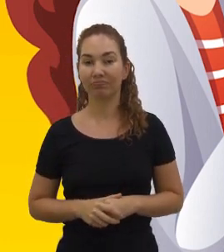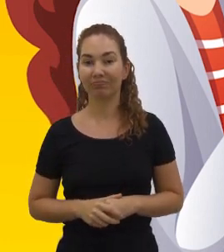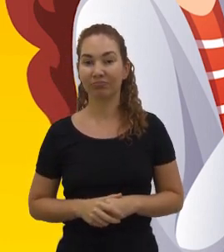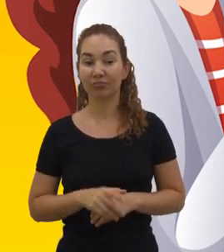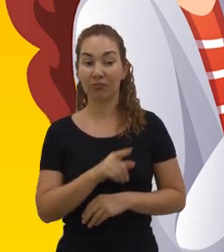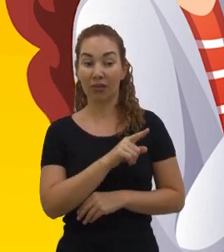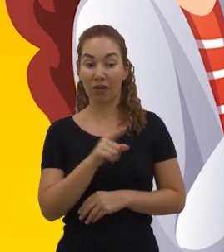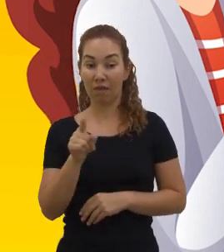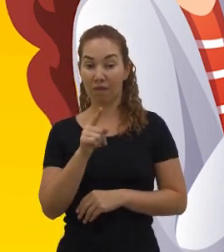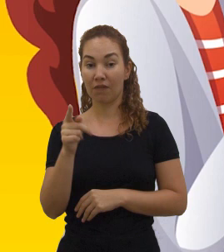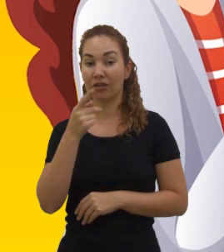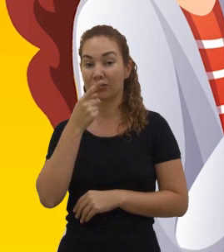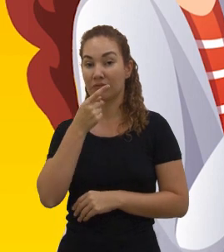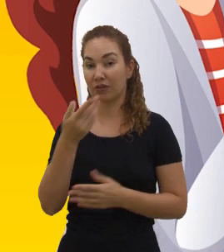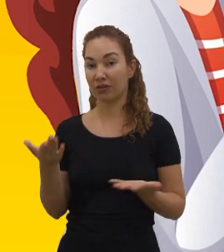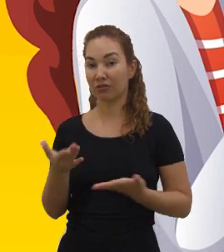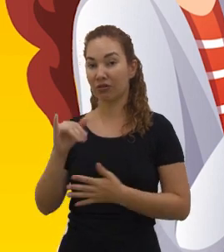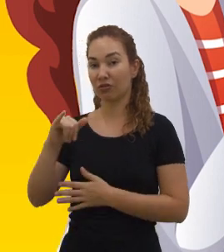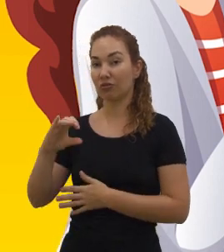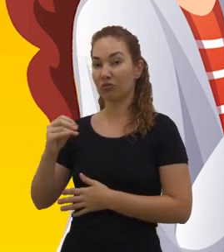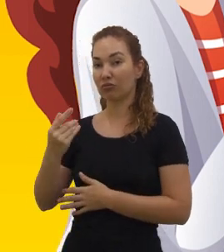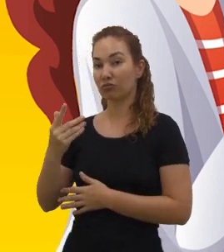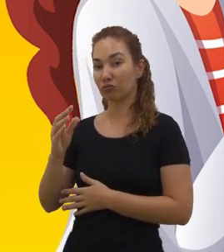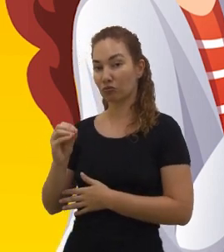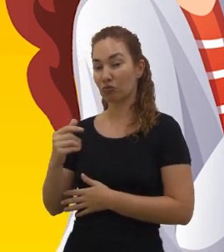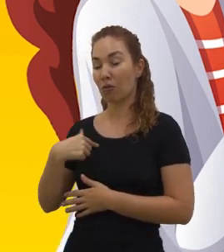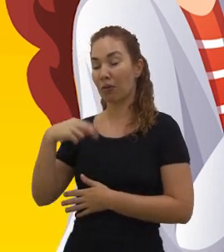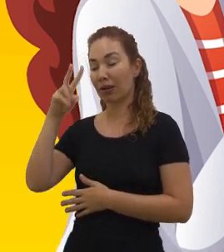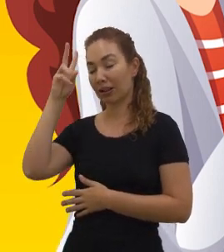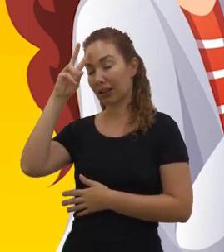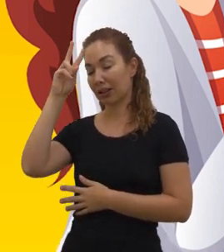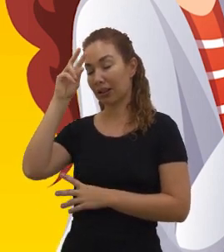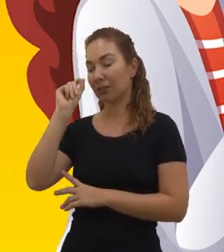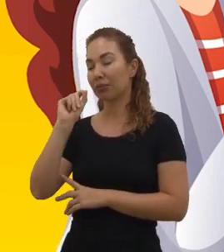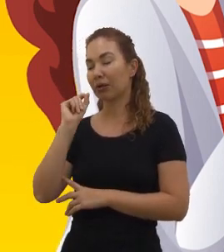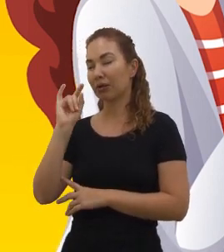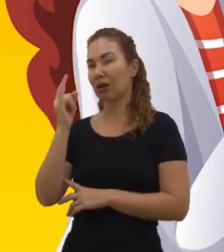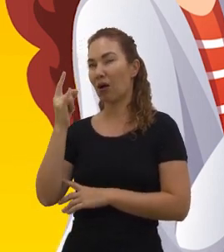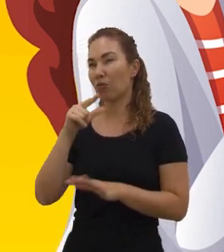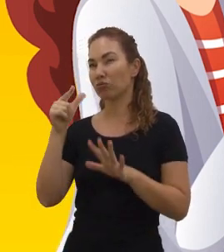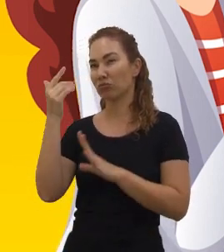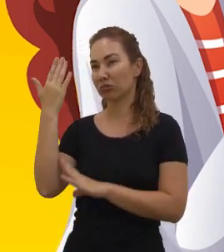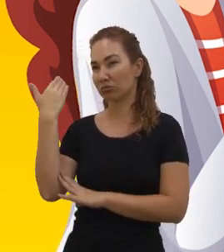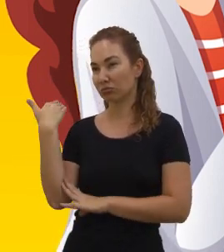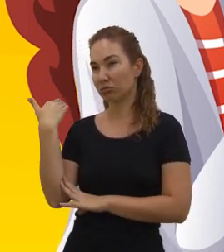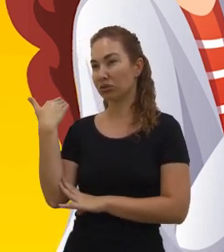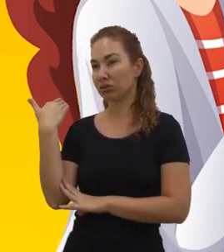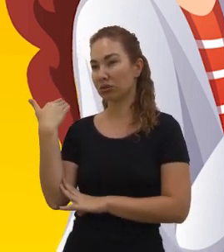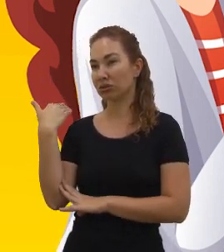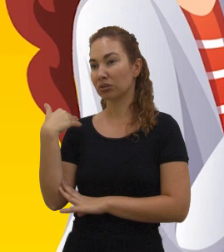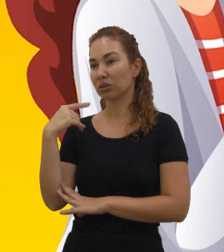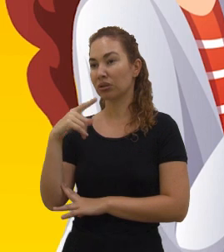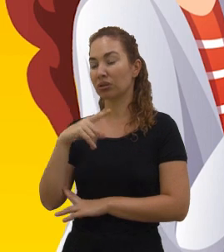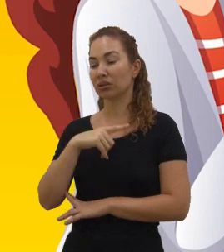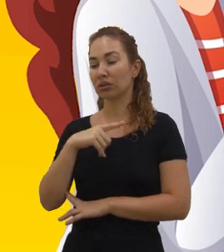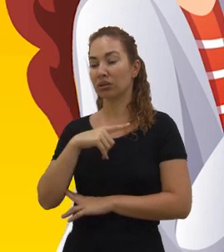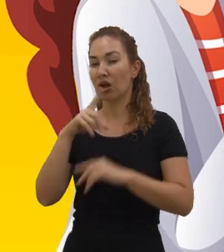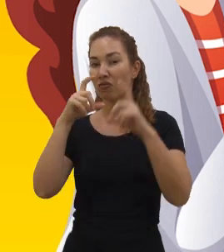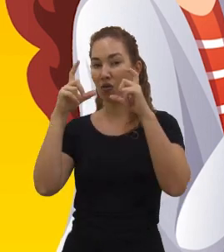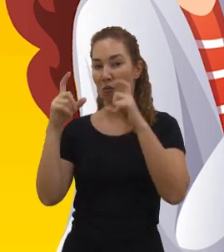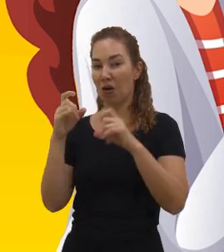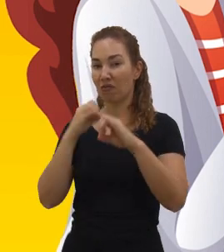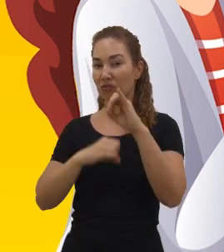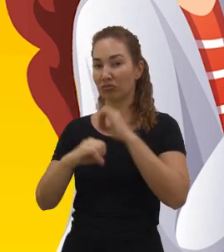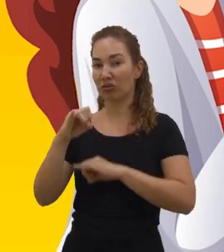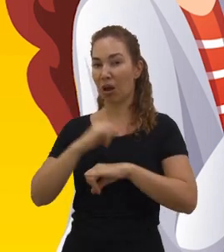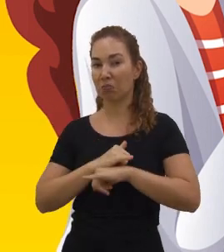Vocês falando agora do João, eu me lembrei que agora, acho que foi na última semana, teve uma foto que repercutiu bastante na internet,